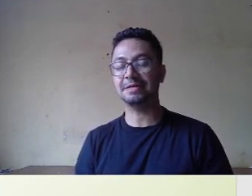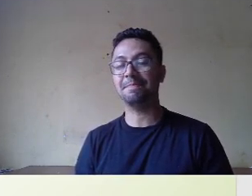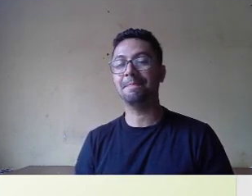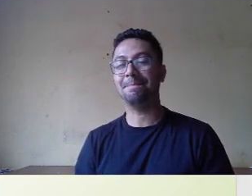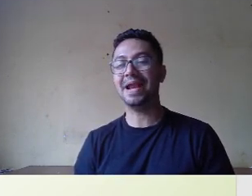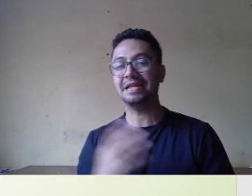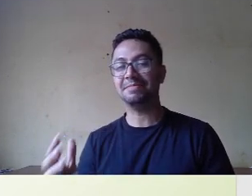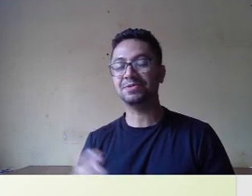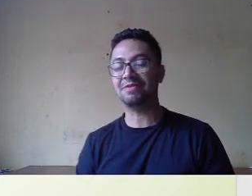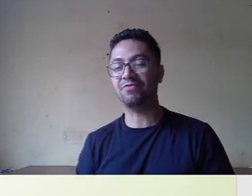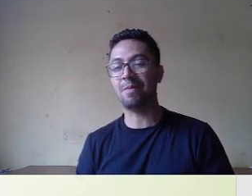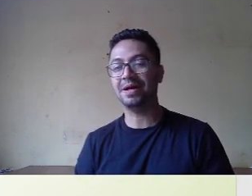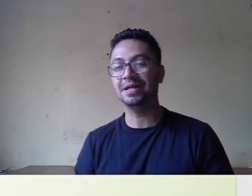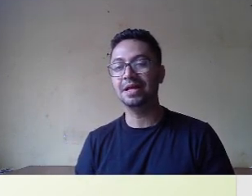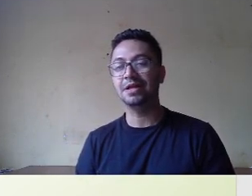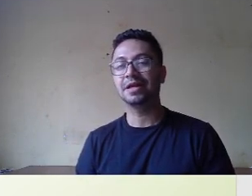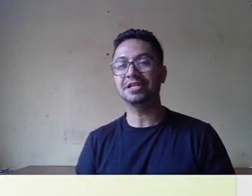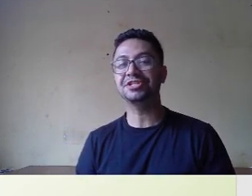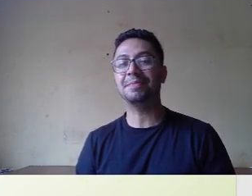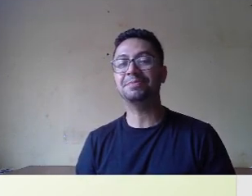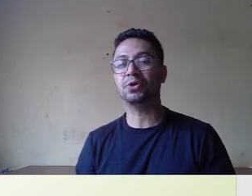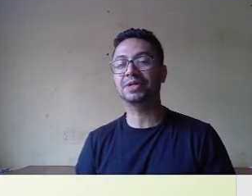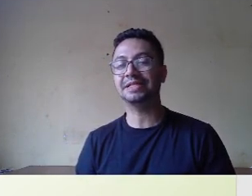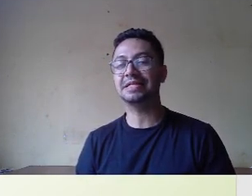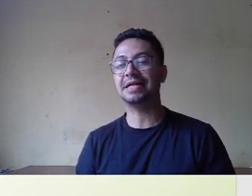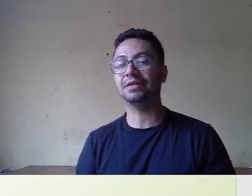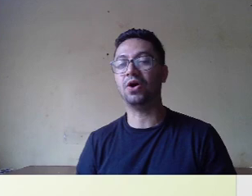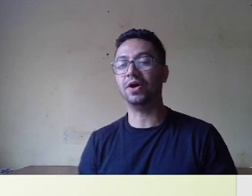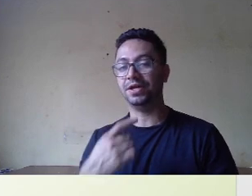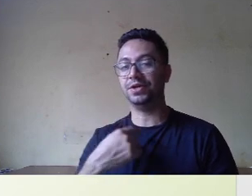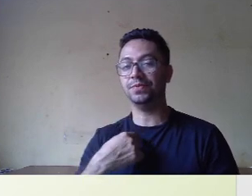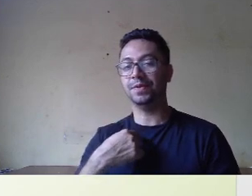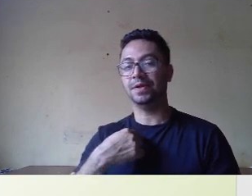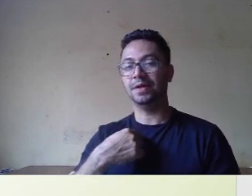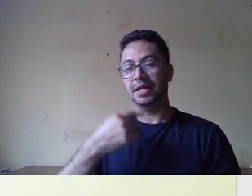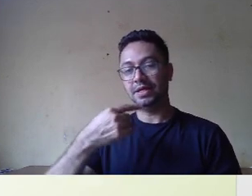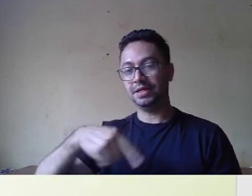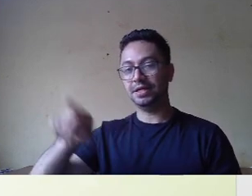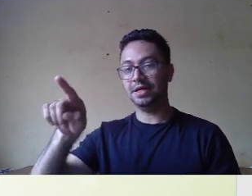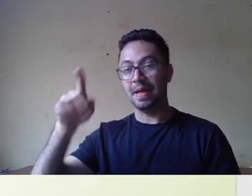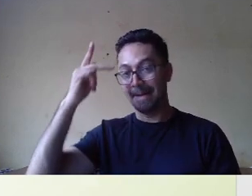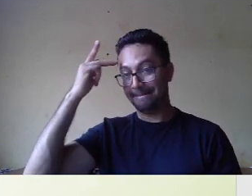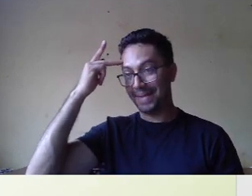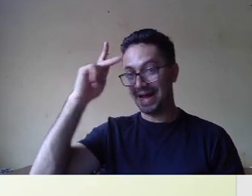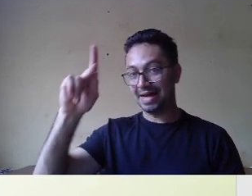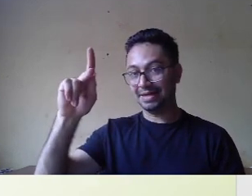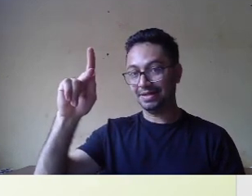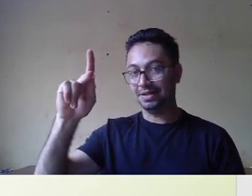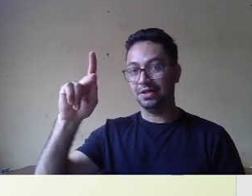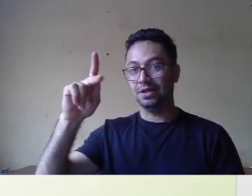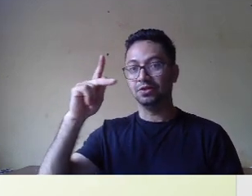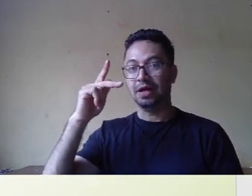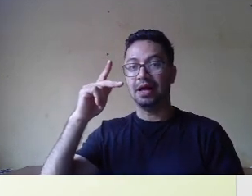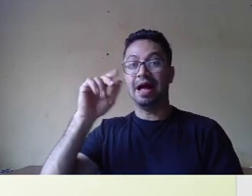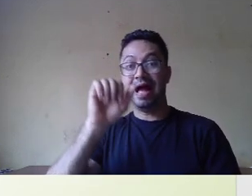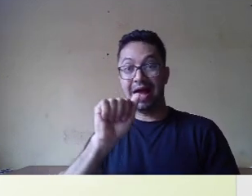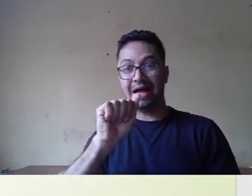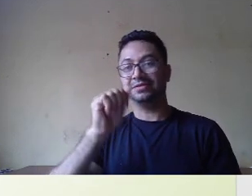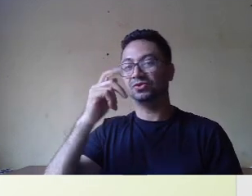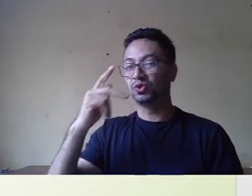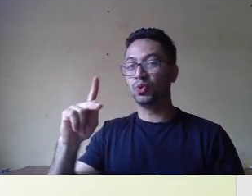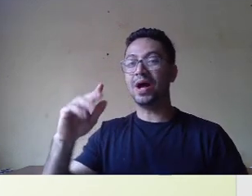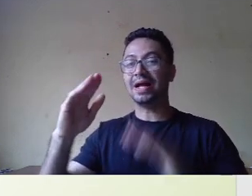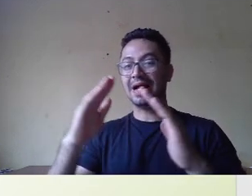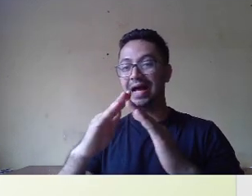fosse fazer para Libras de uma forma que a gente chama de português sinalizado, ó, eu ir para